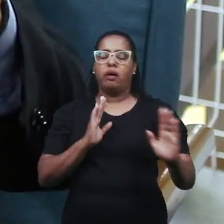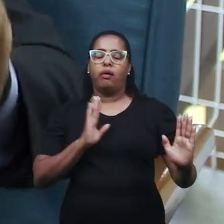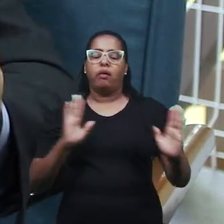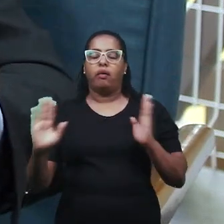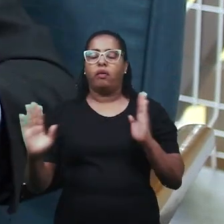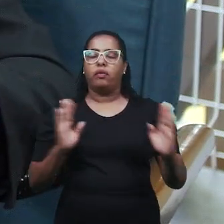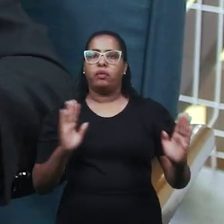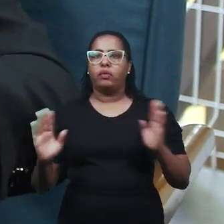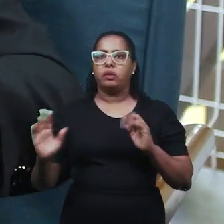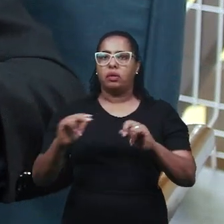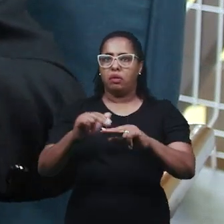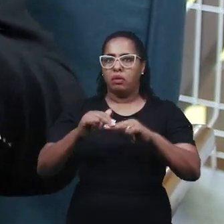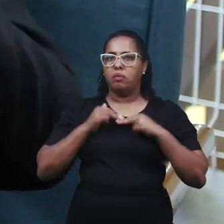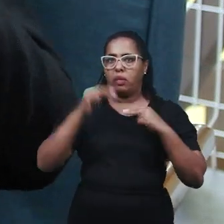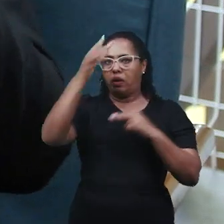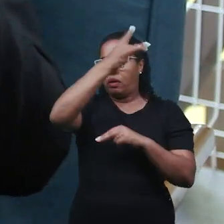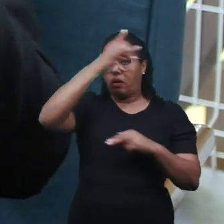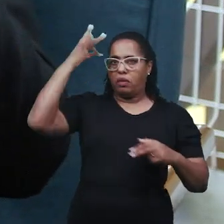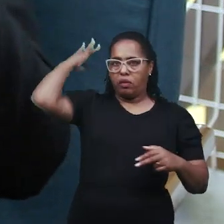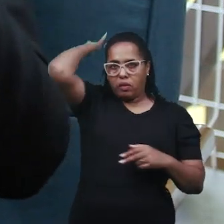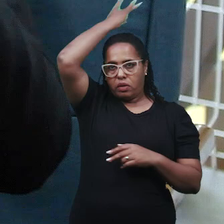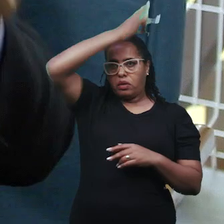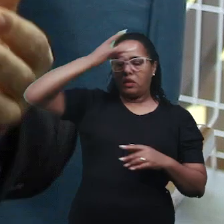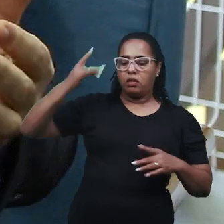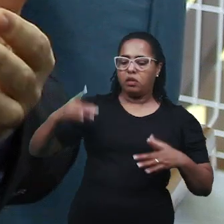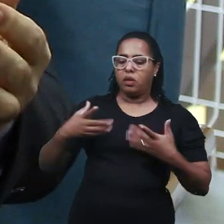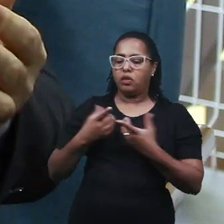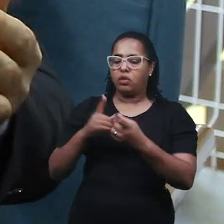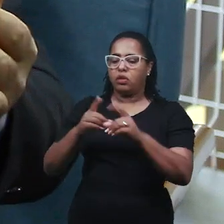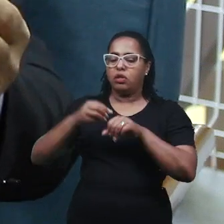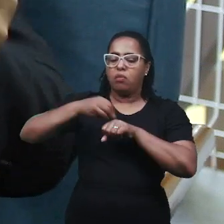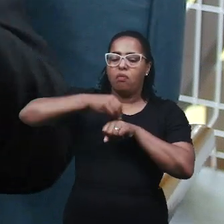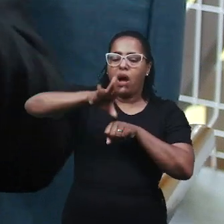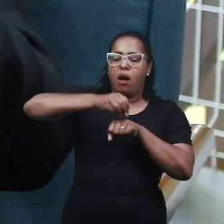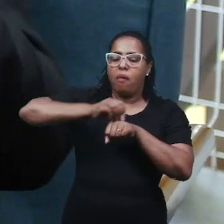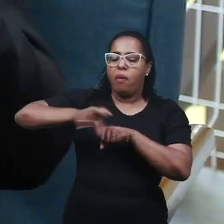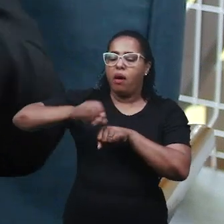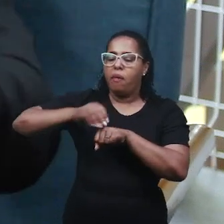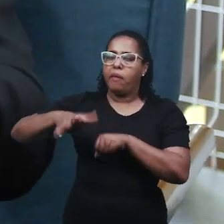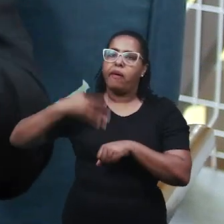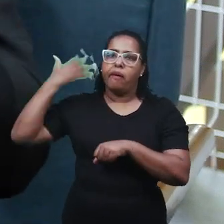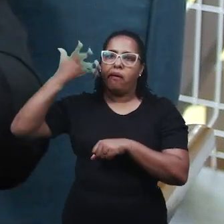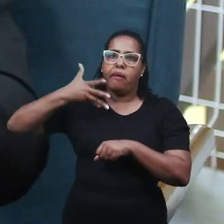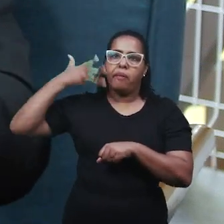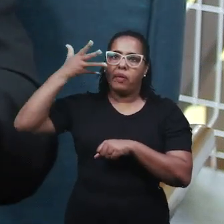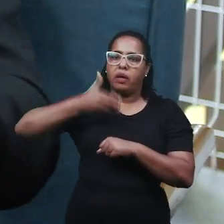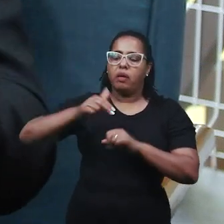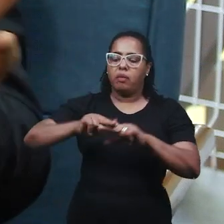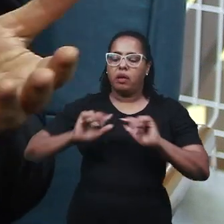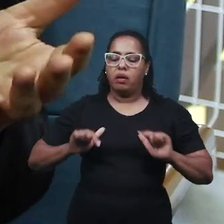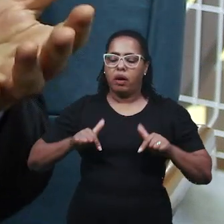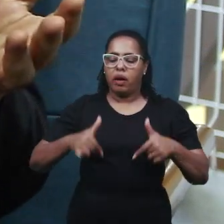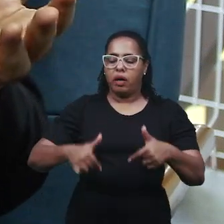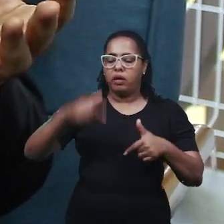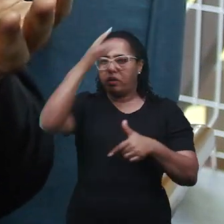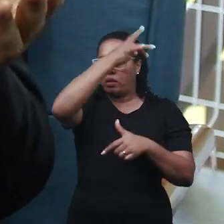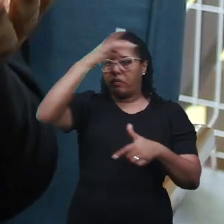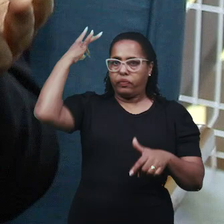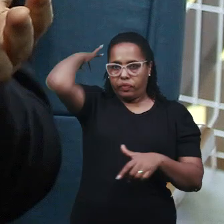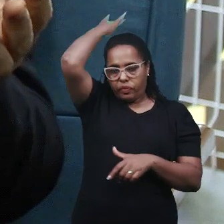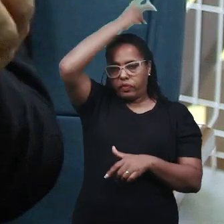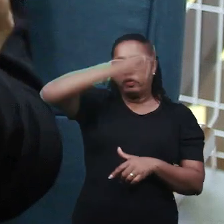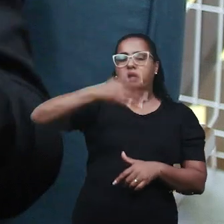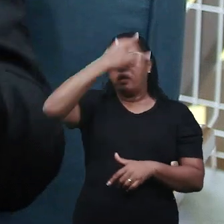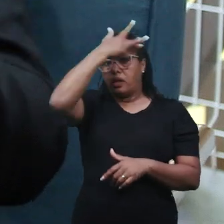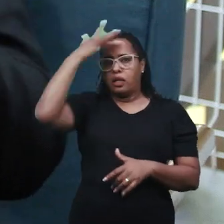momento, pelo Espírito Santo, os discípulos transmitiam uma mensagem que só pela operação do Espírito Santo as pessoas iriam